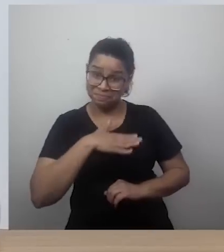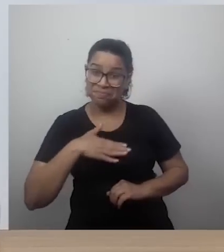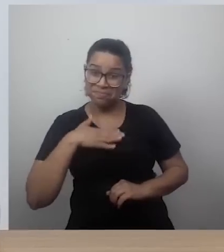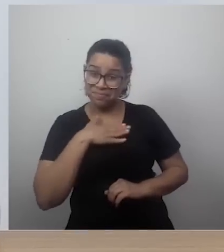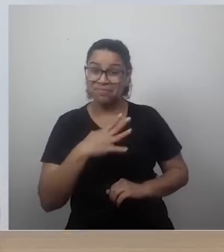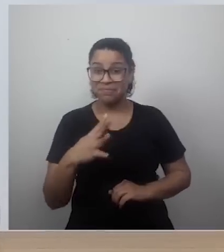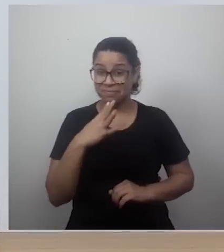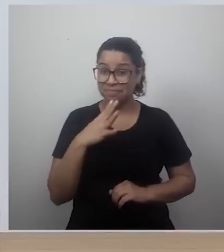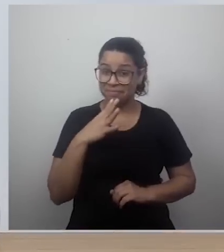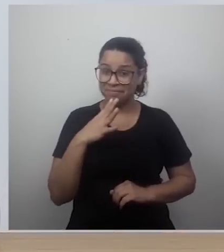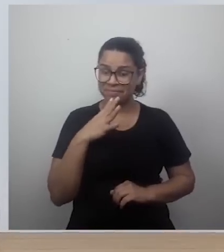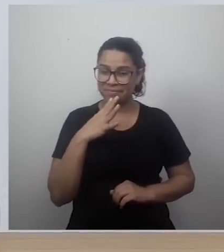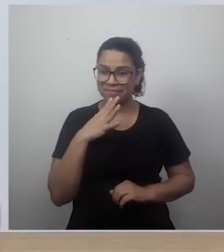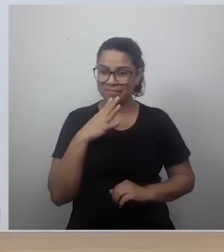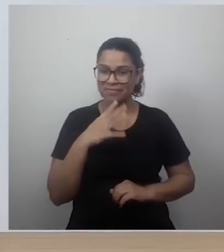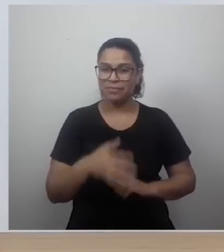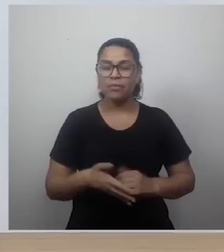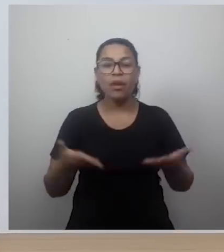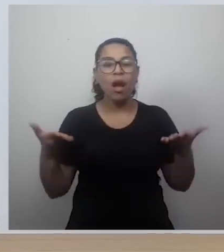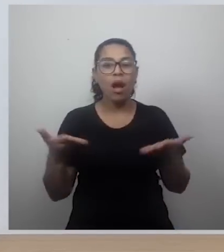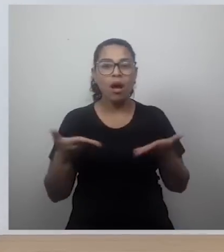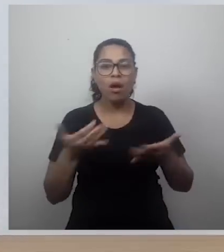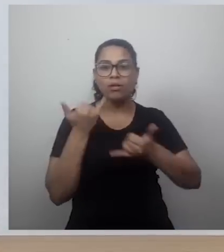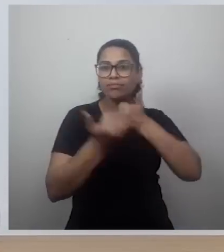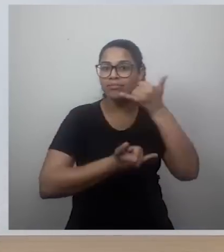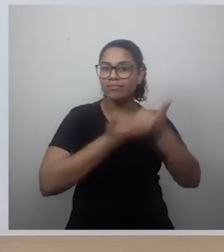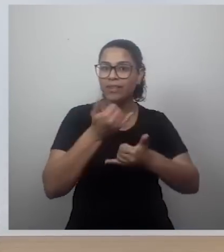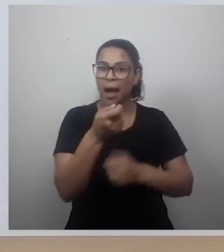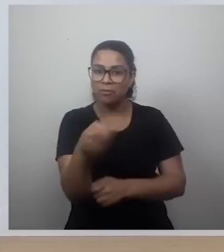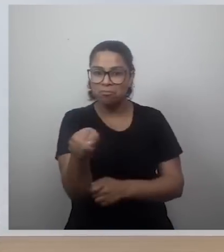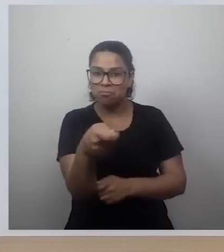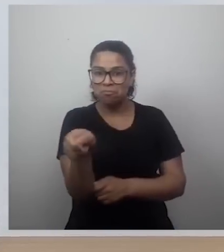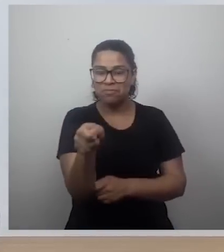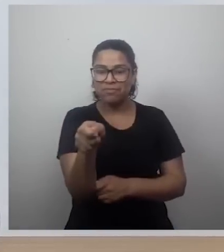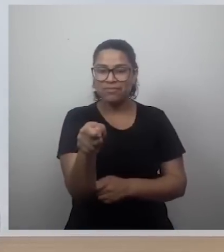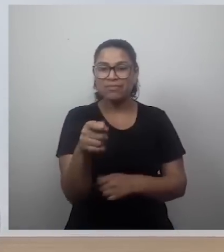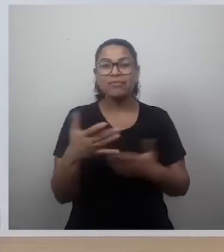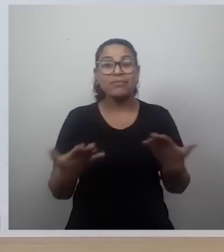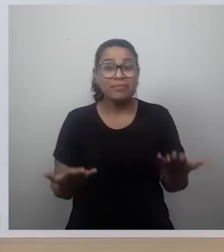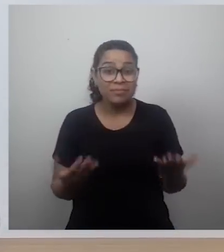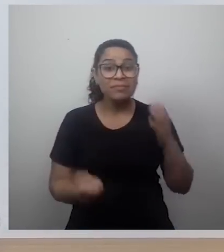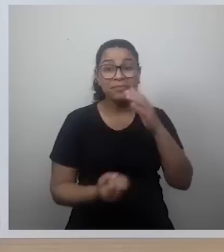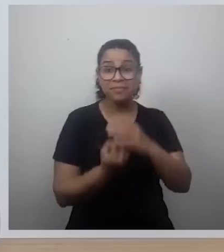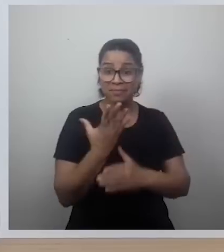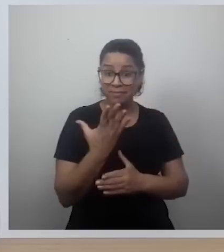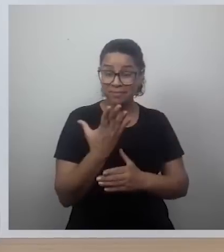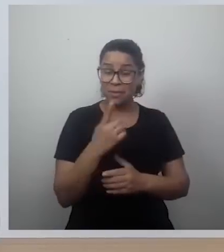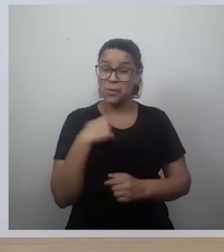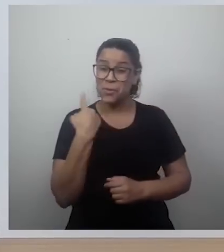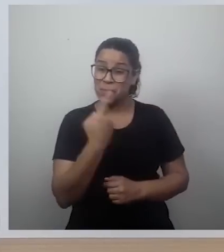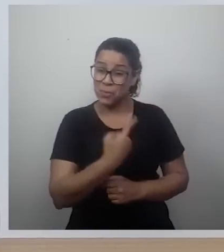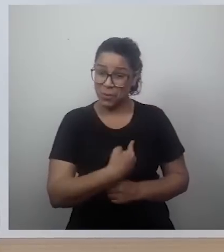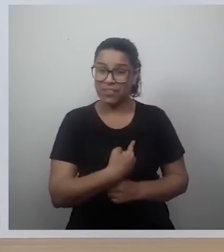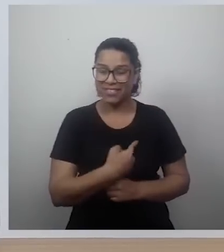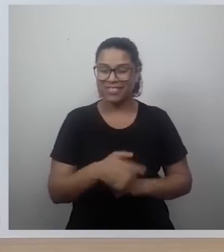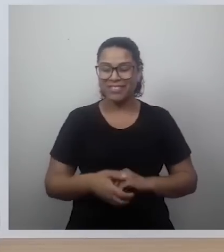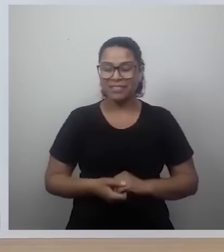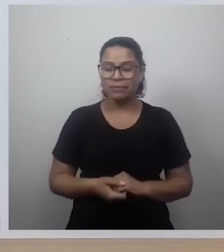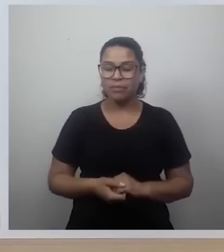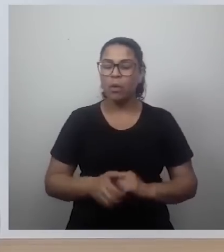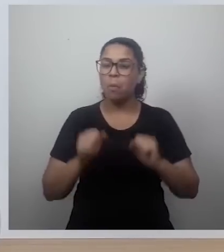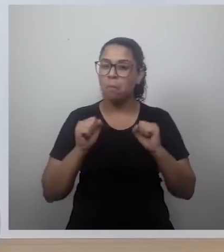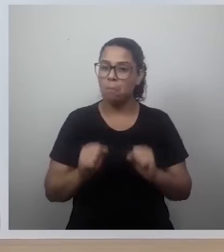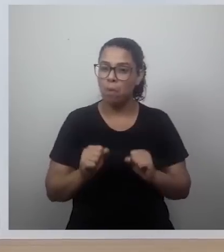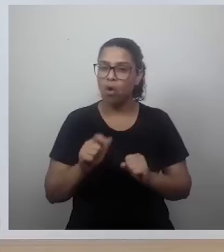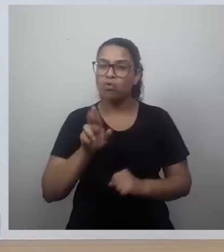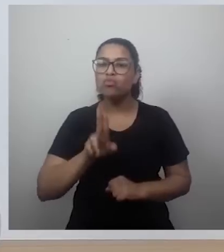Gostaram de conhecer mais sobre a luta? Agora iremos brincar de esgrima e para isso vamos criar a nossa espada.